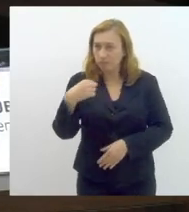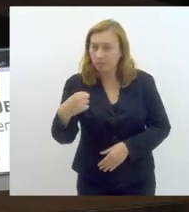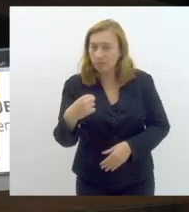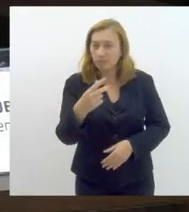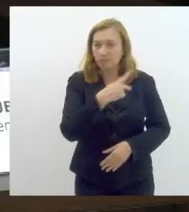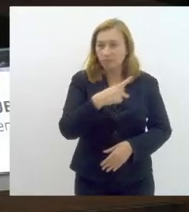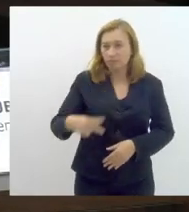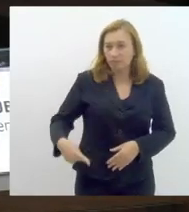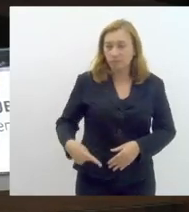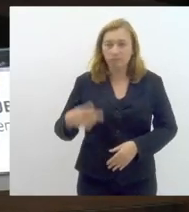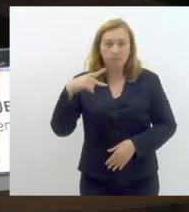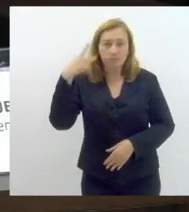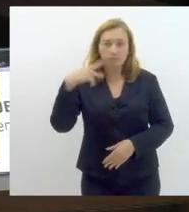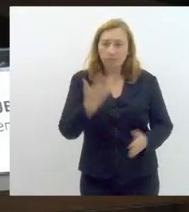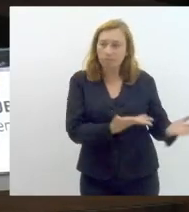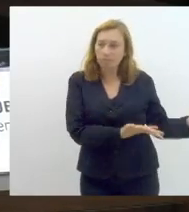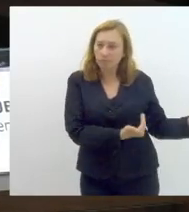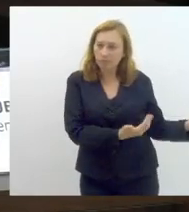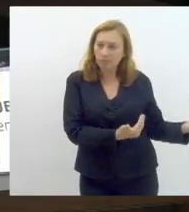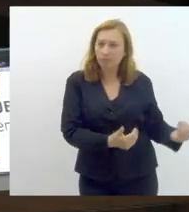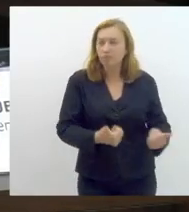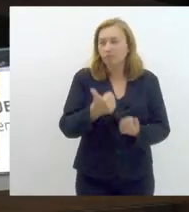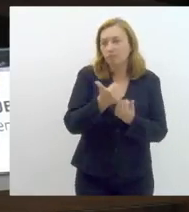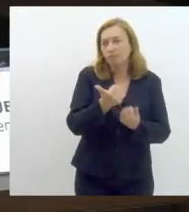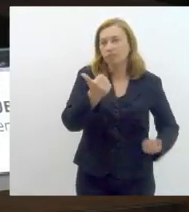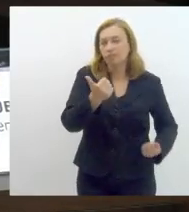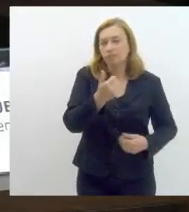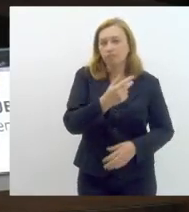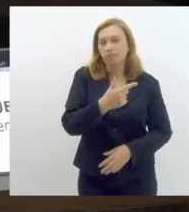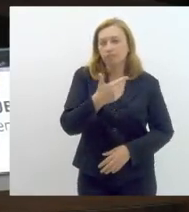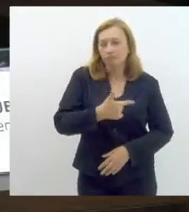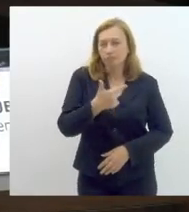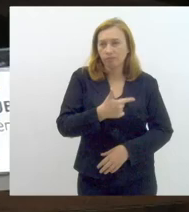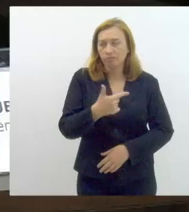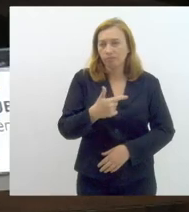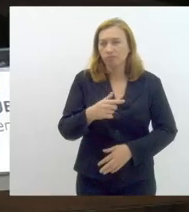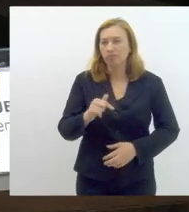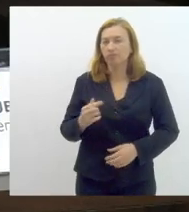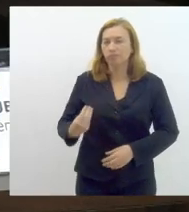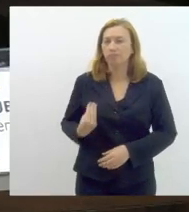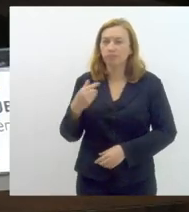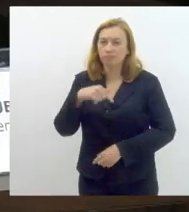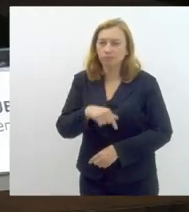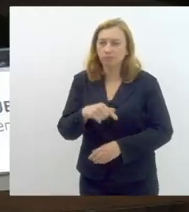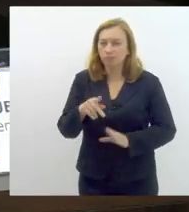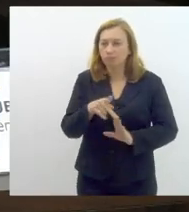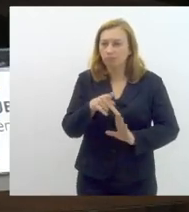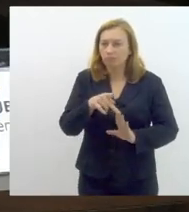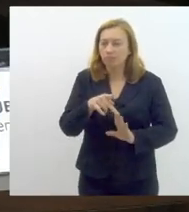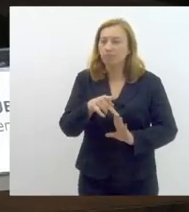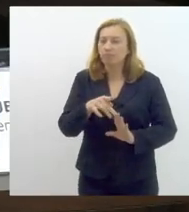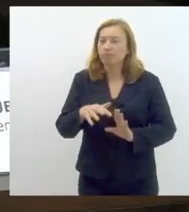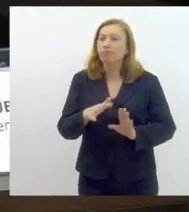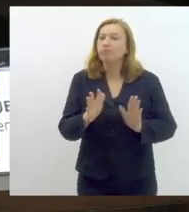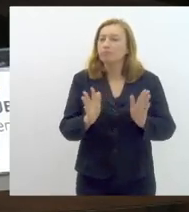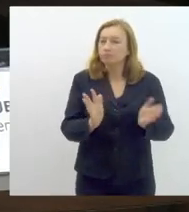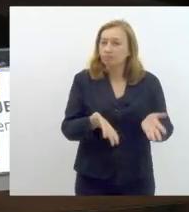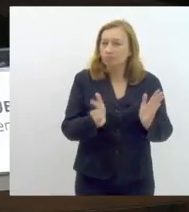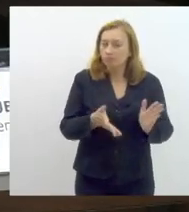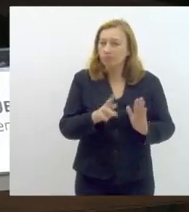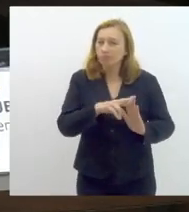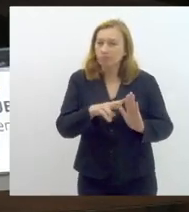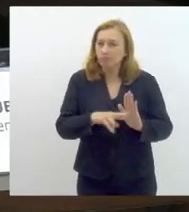Juvenil. Na linha sucessória, eu sou o segundo vice-presidente, estou aqui por uma questão de protocolo, já que havia